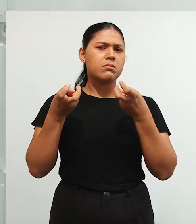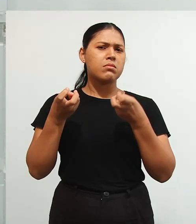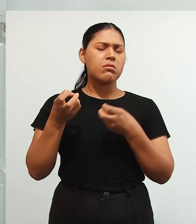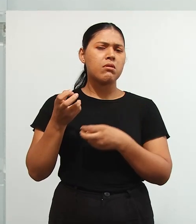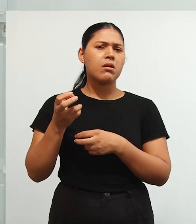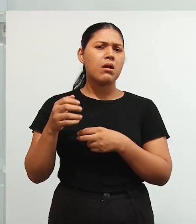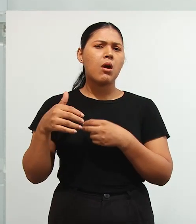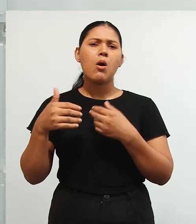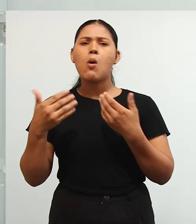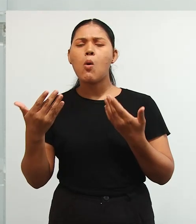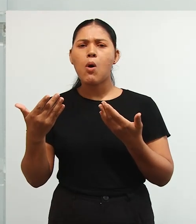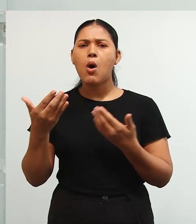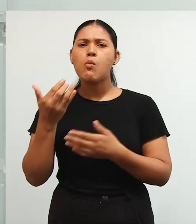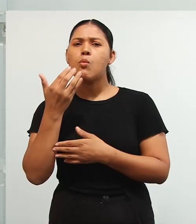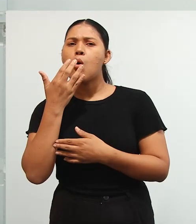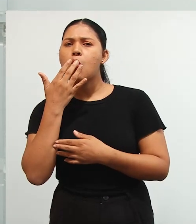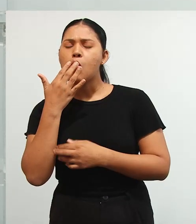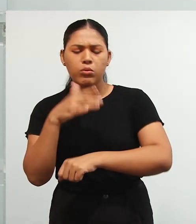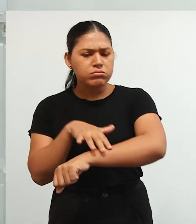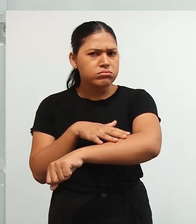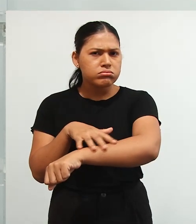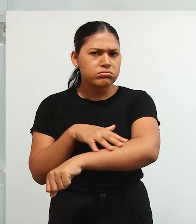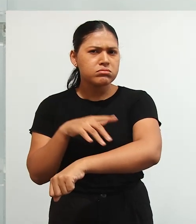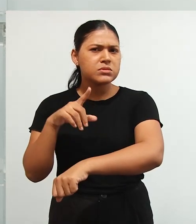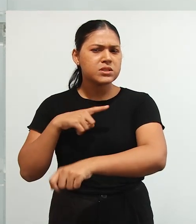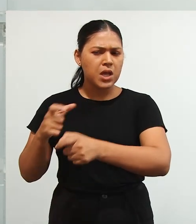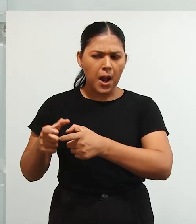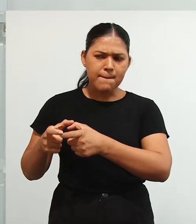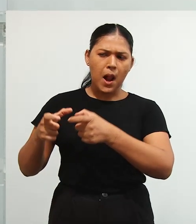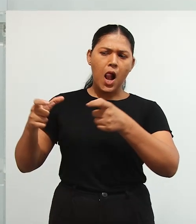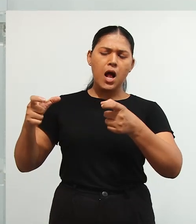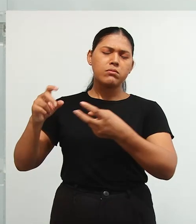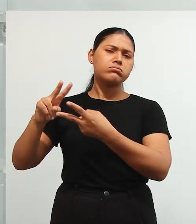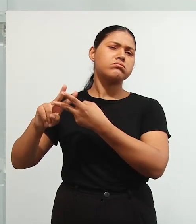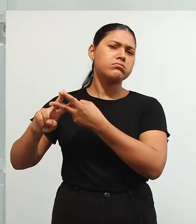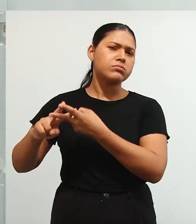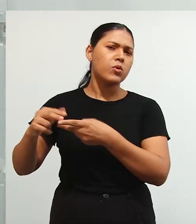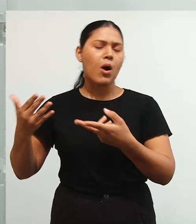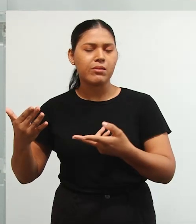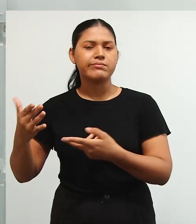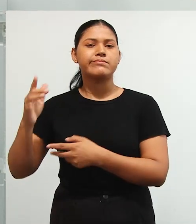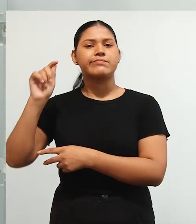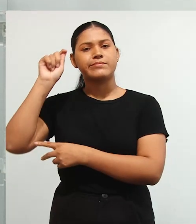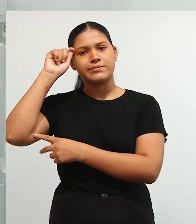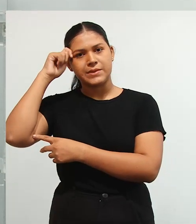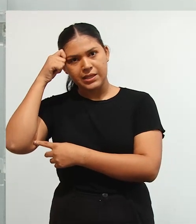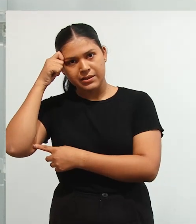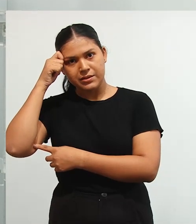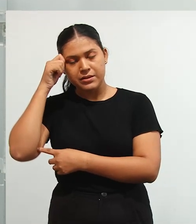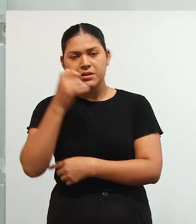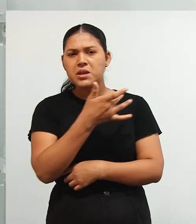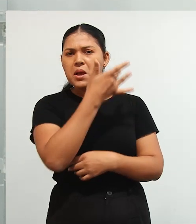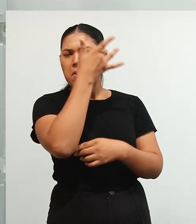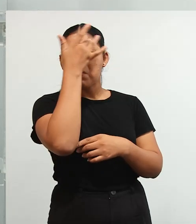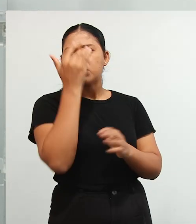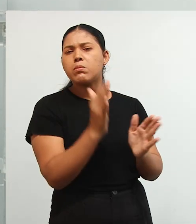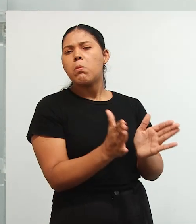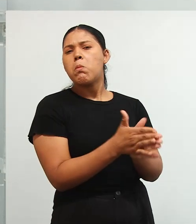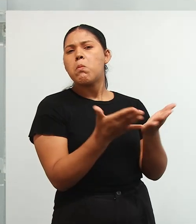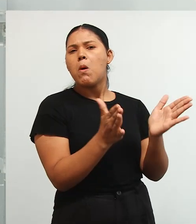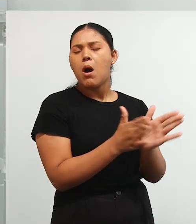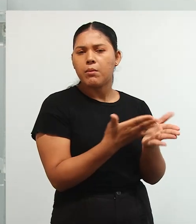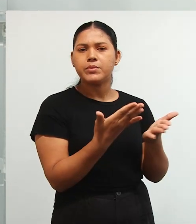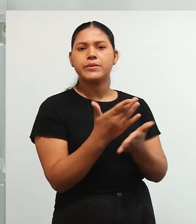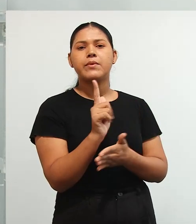vai observar que é a população de menor escolaridade, de menor renda. Então, essas são também expressões